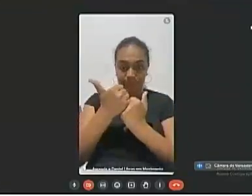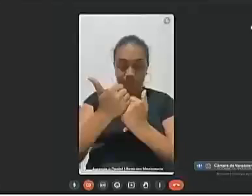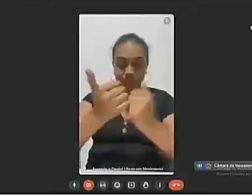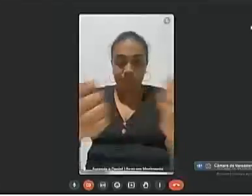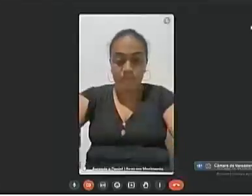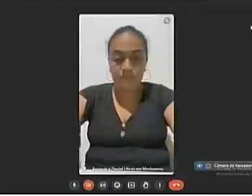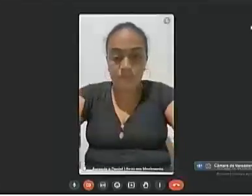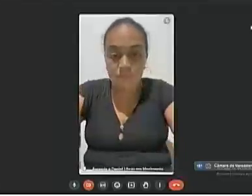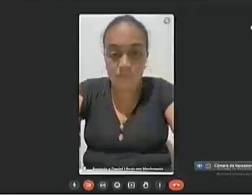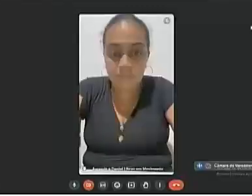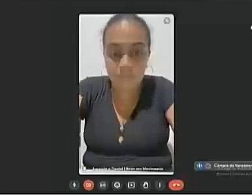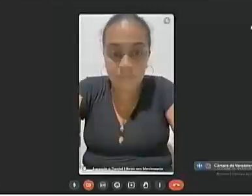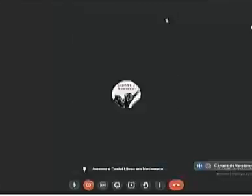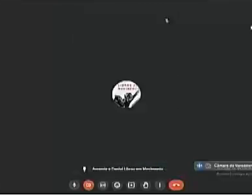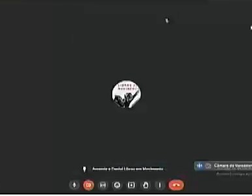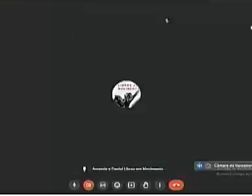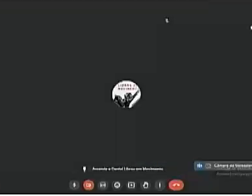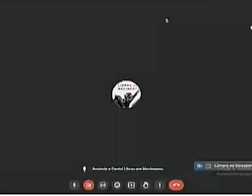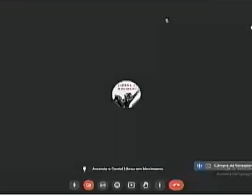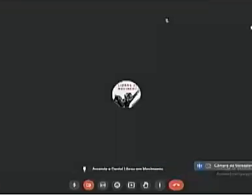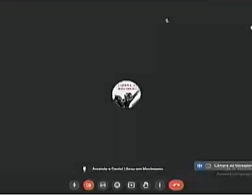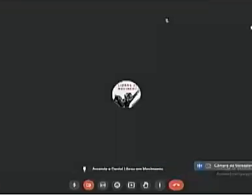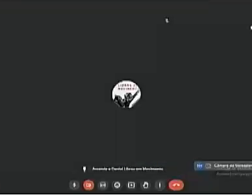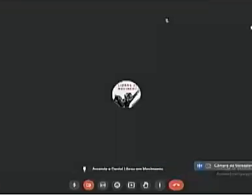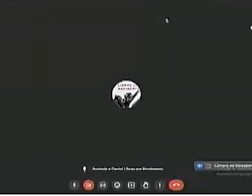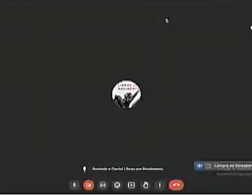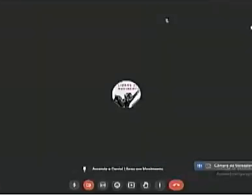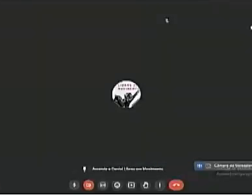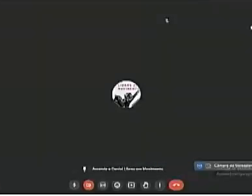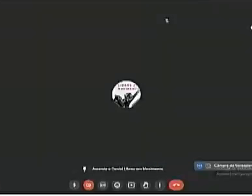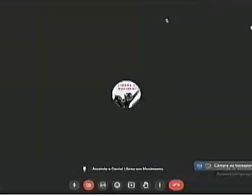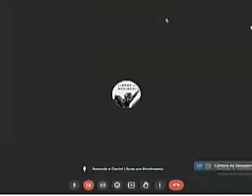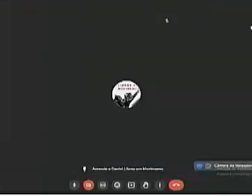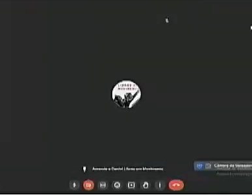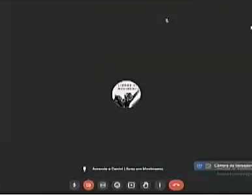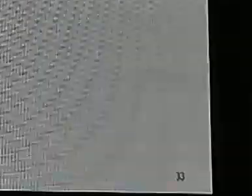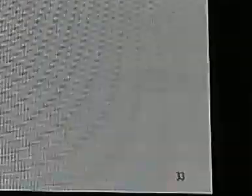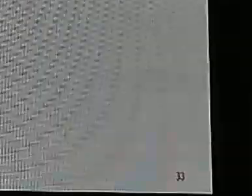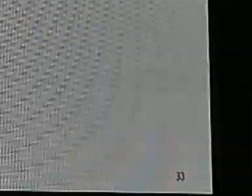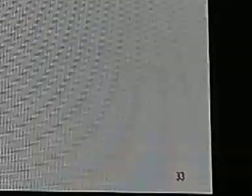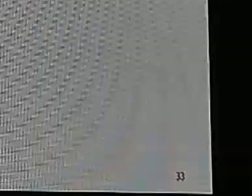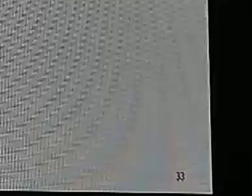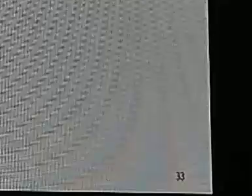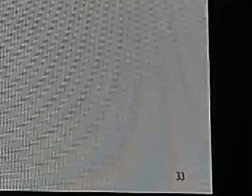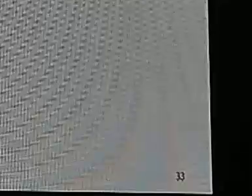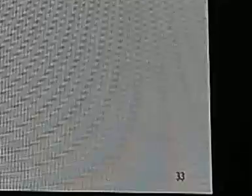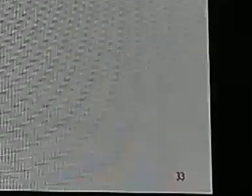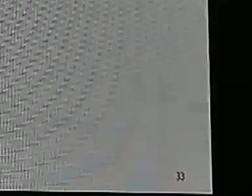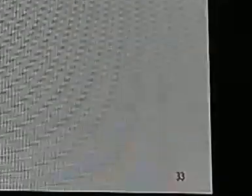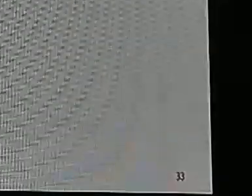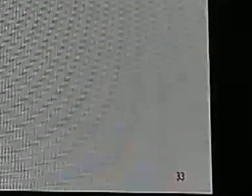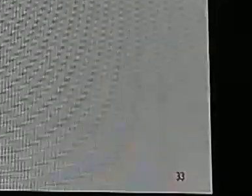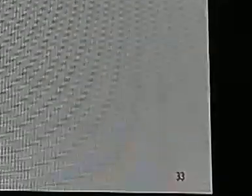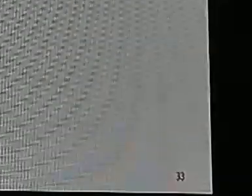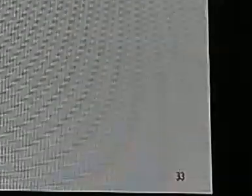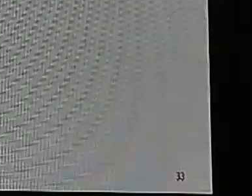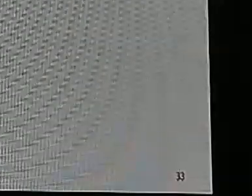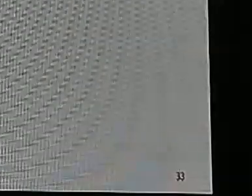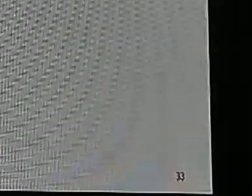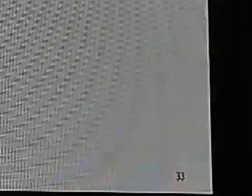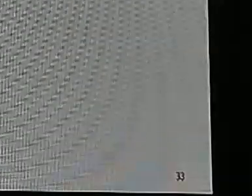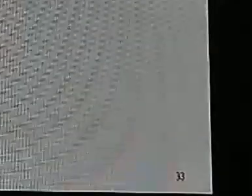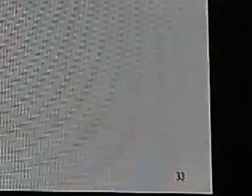rio, né, e resolver o problema das enchentes. Como eu disse, né, se não partir para dique e partir para duplicar, são obras que custariam centenas de milhões de